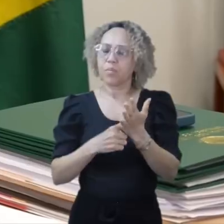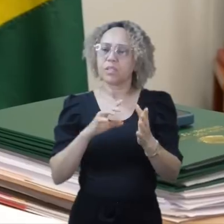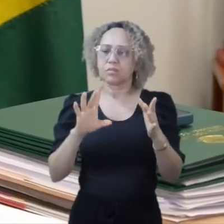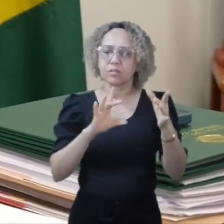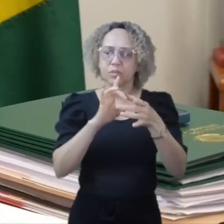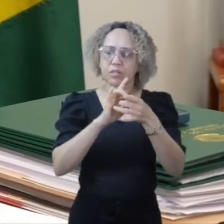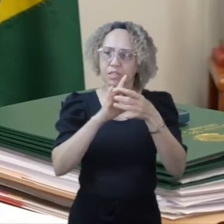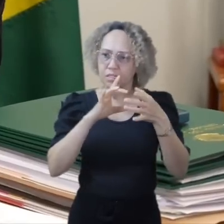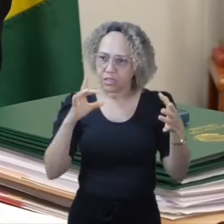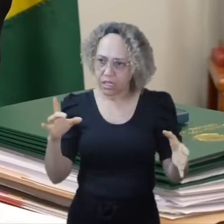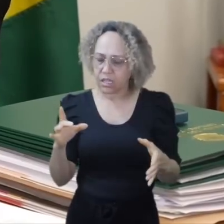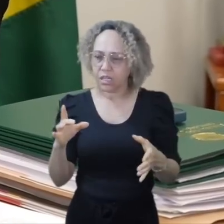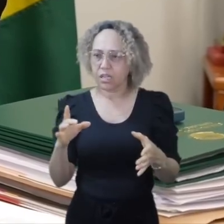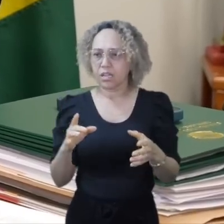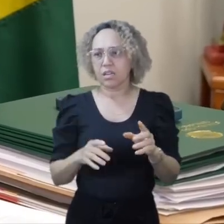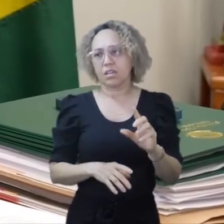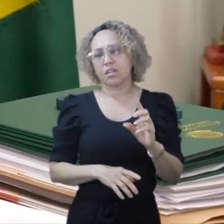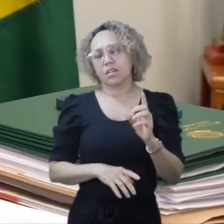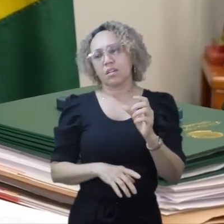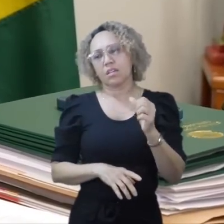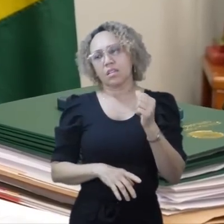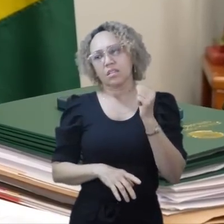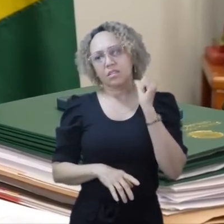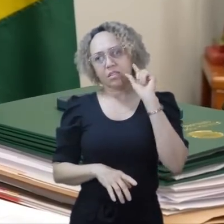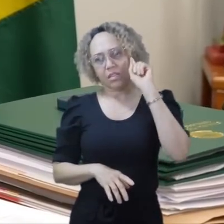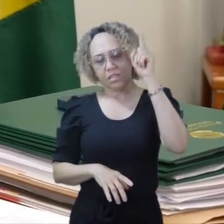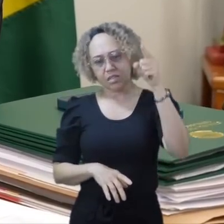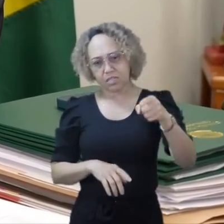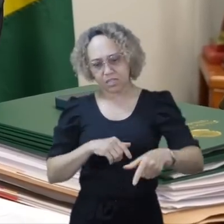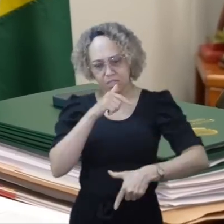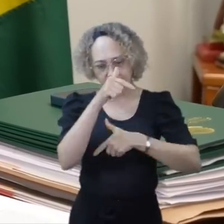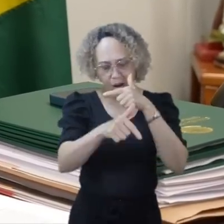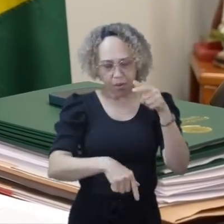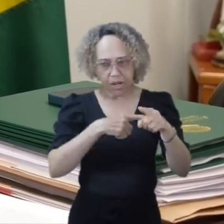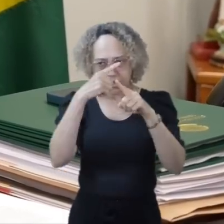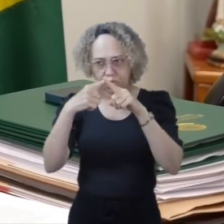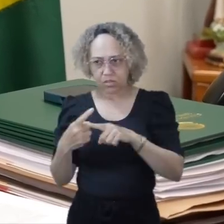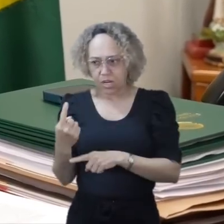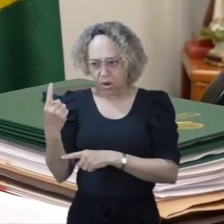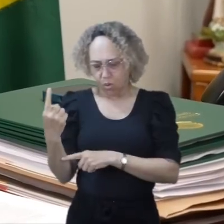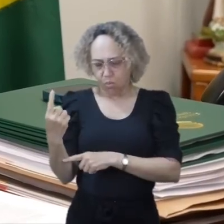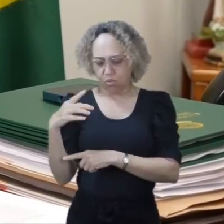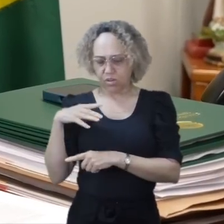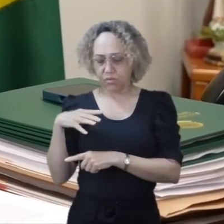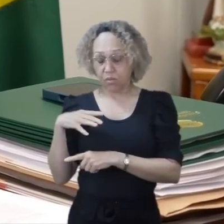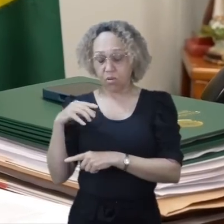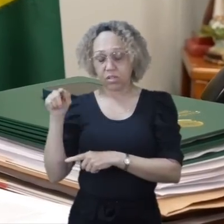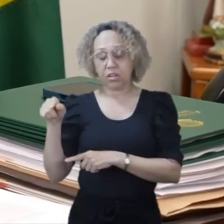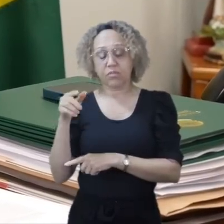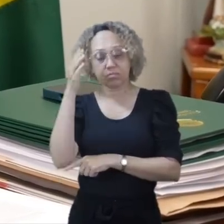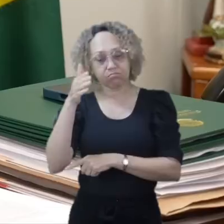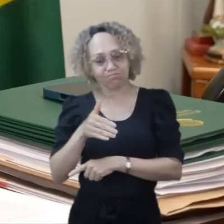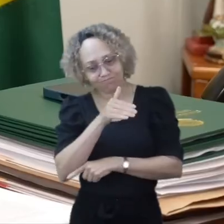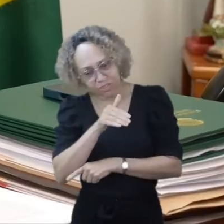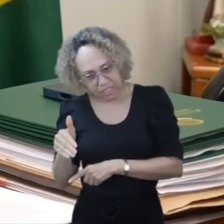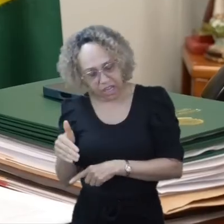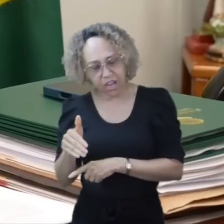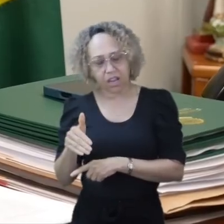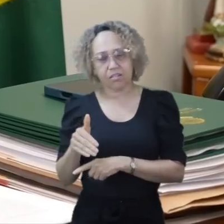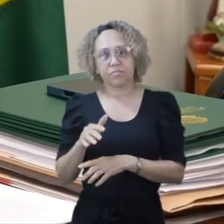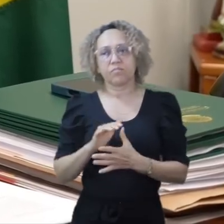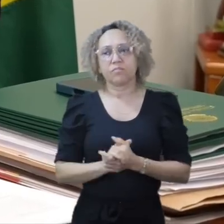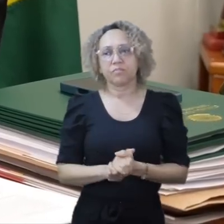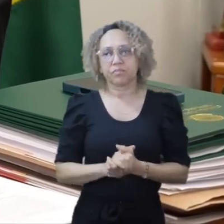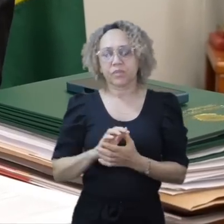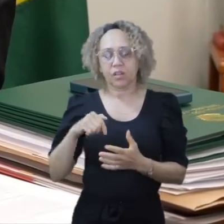democracia, ao fim da escala 6x1, que é uma bandeira que nós temos que empreendê-la aqui dentro e botar ela para funcionar e votar